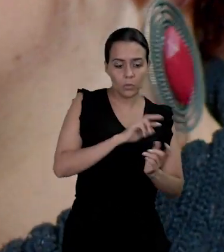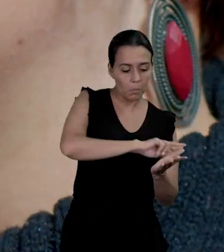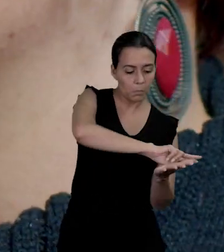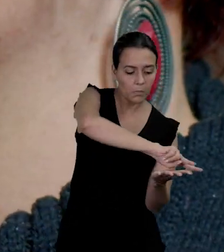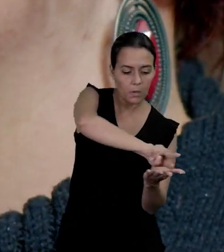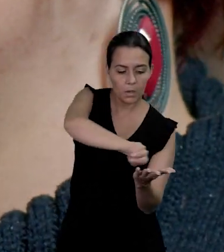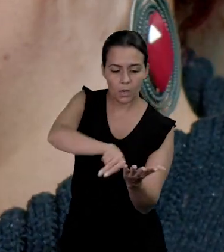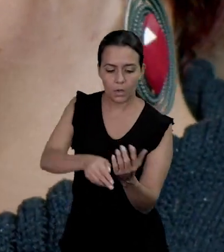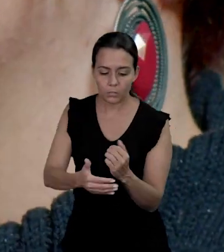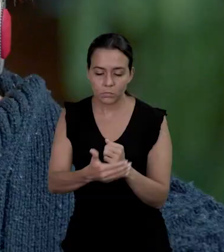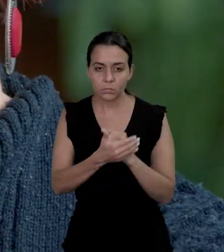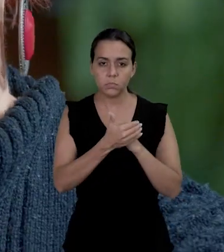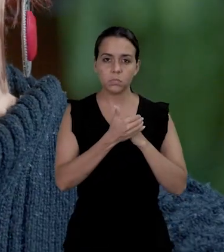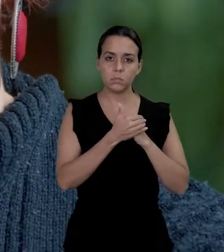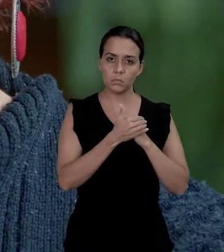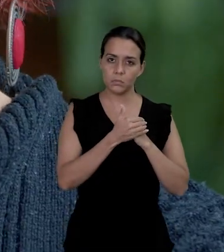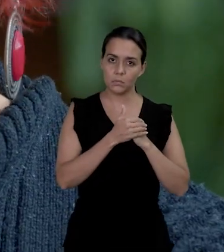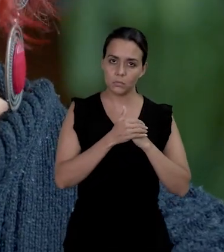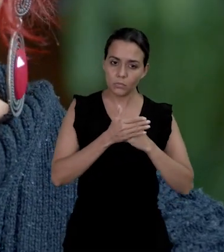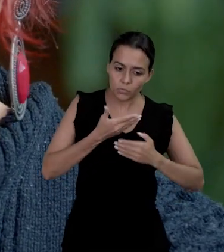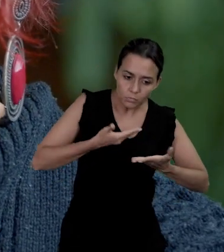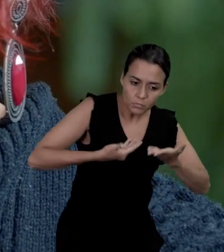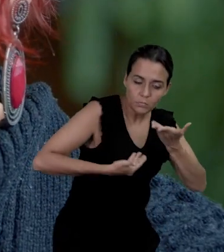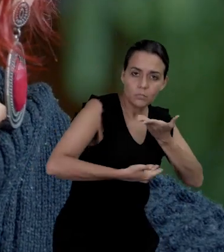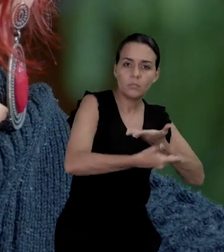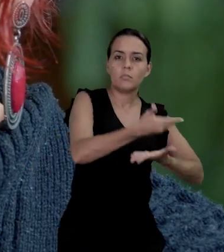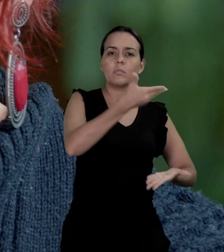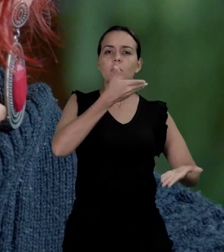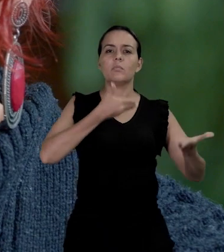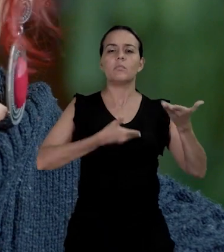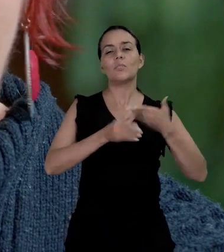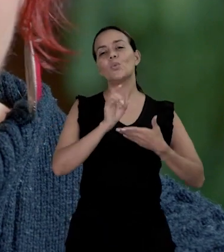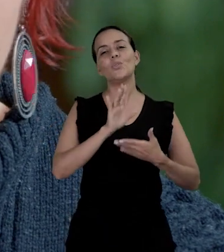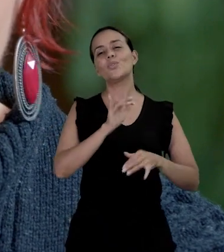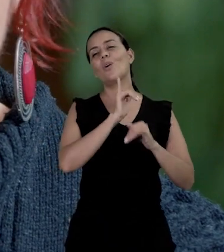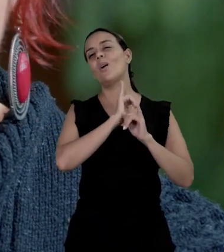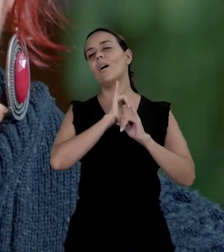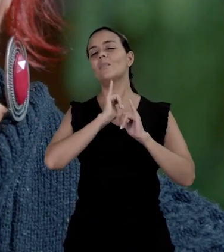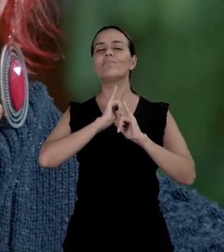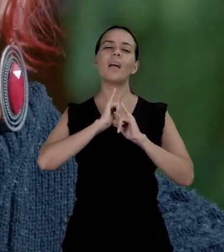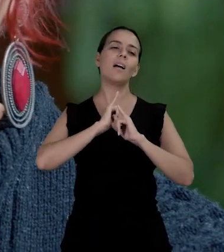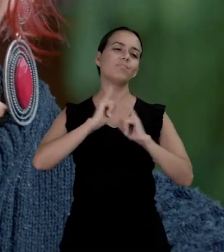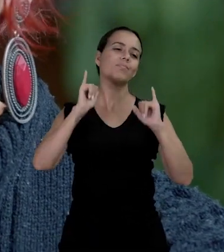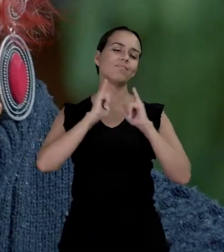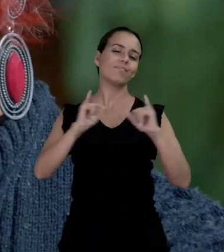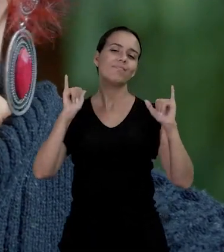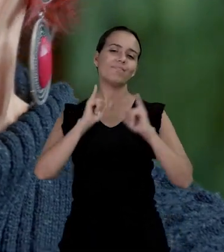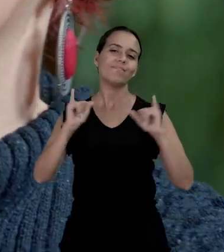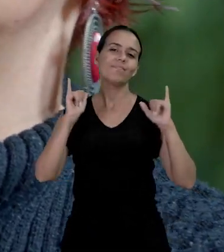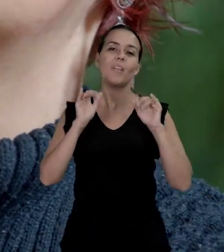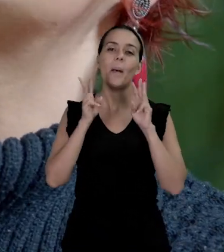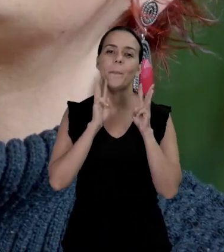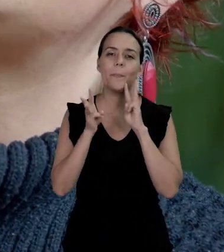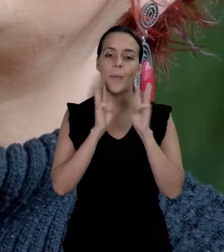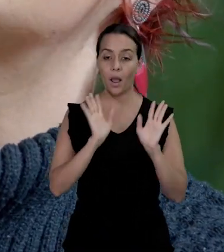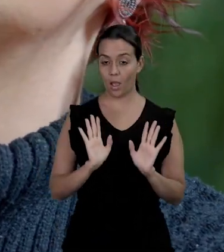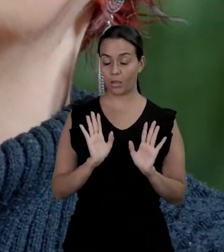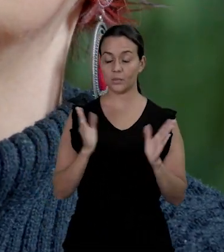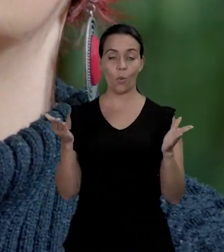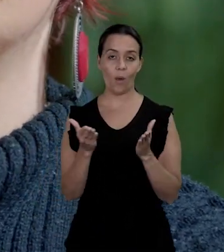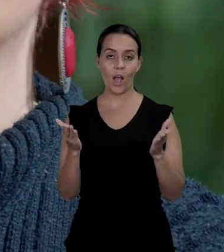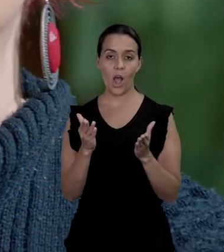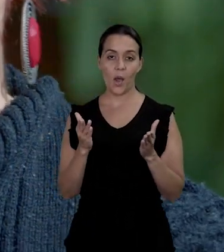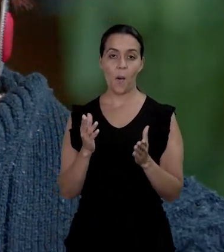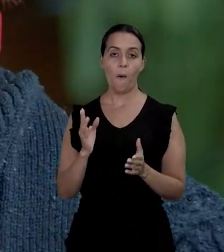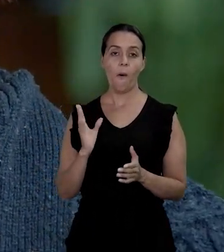as diferenças, você não acha? E não essa diversidade só de marketing, né? Vamos contratar